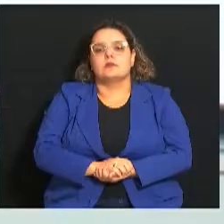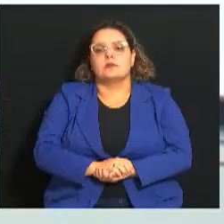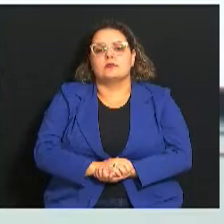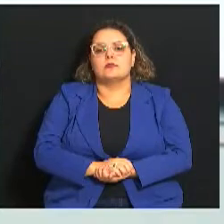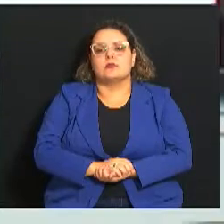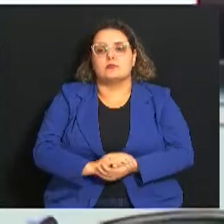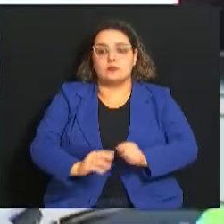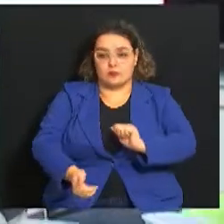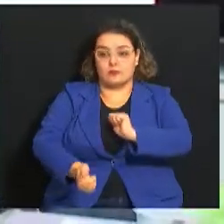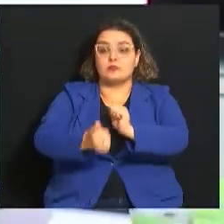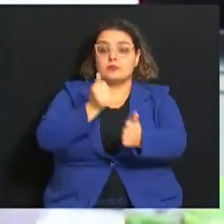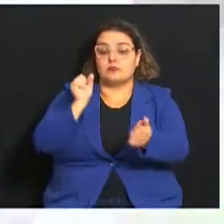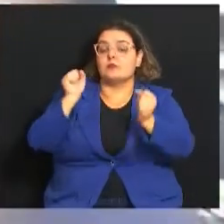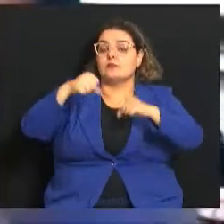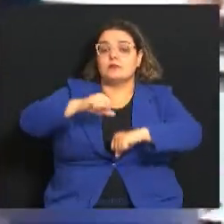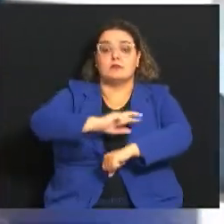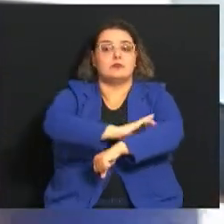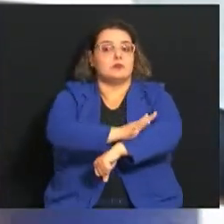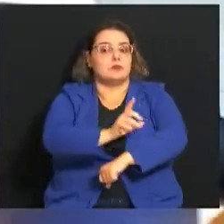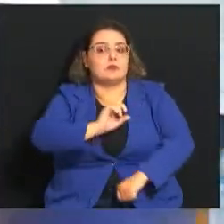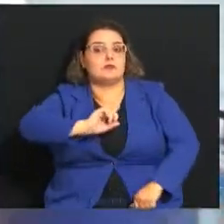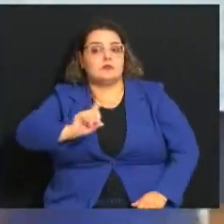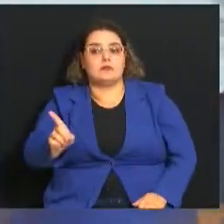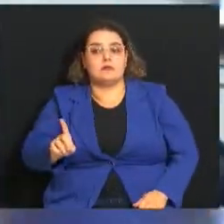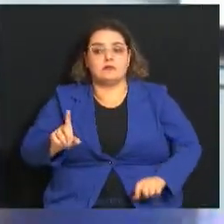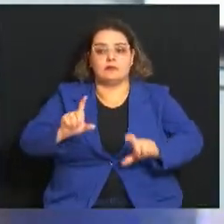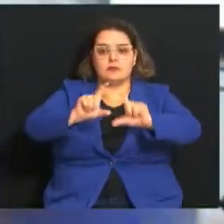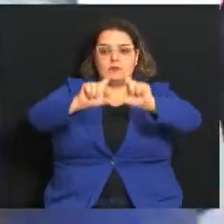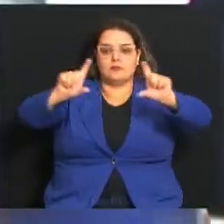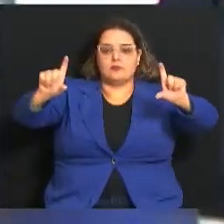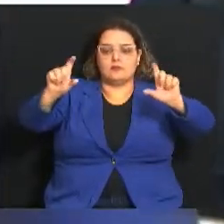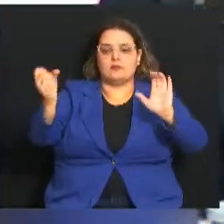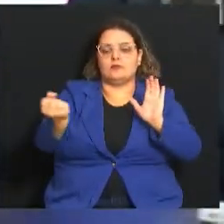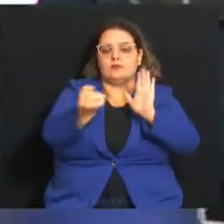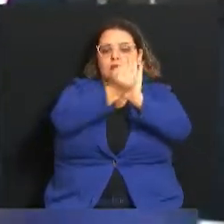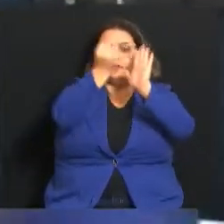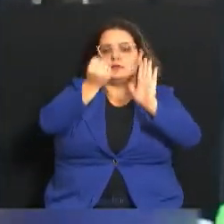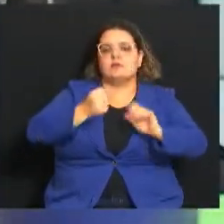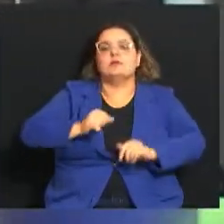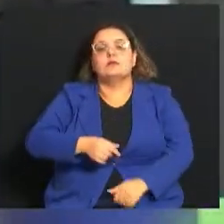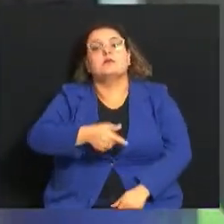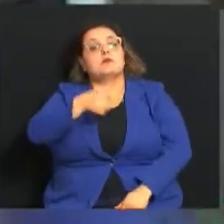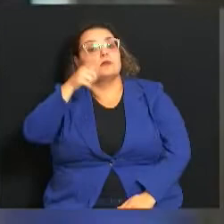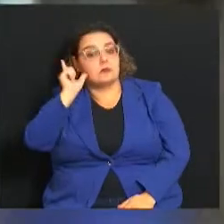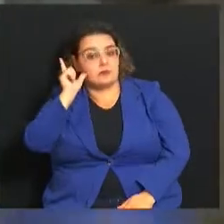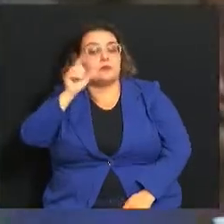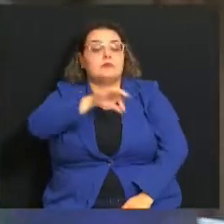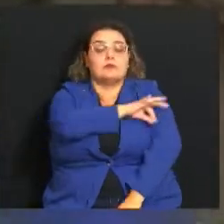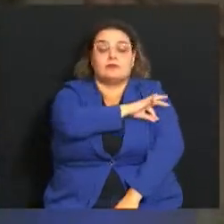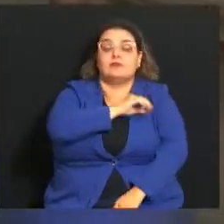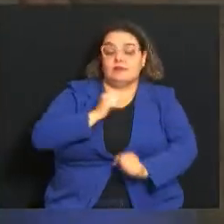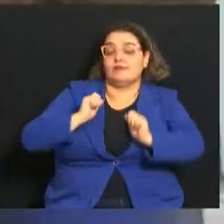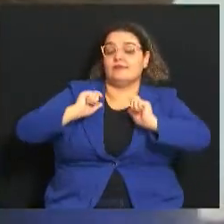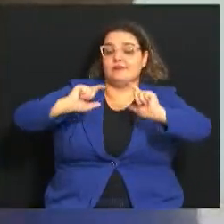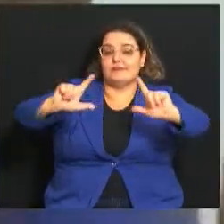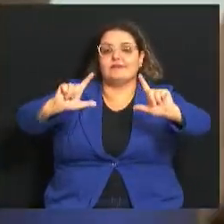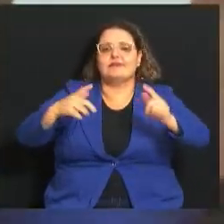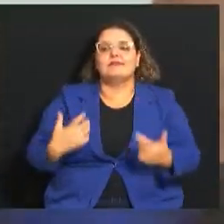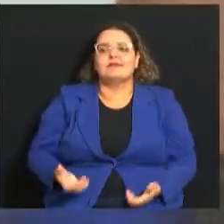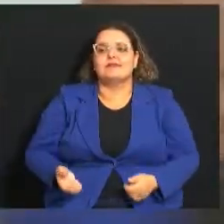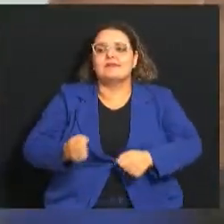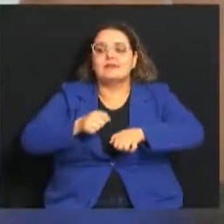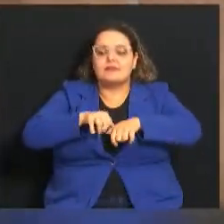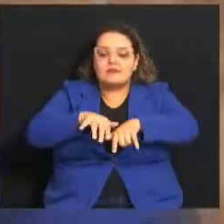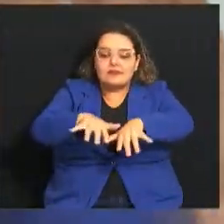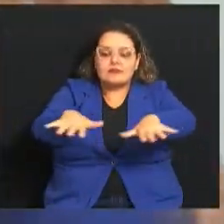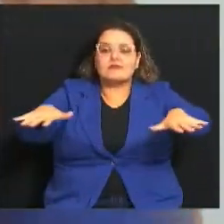Esporte sim, racismo não. Faixas com esse slogan da campanha lançada ontem na Prefeitura de Campinas estarão espalhadas nas